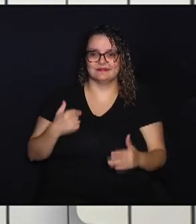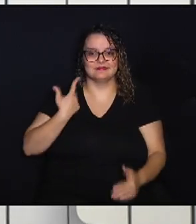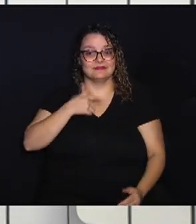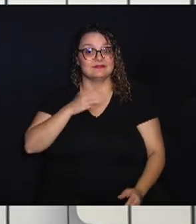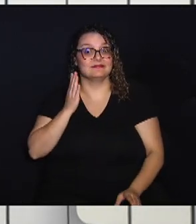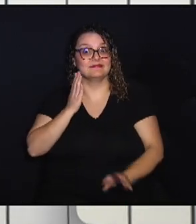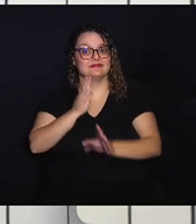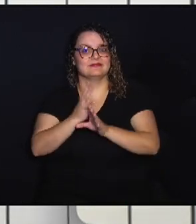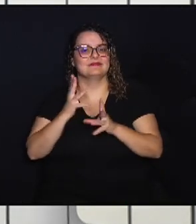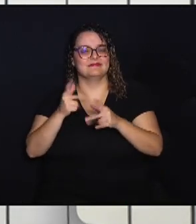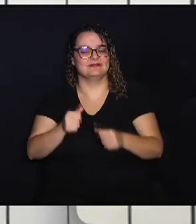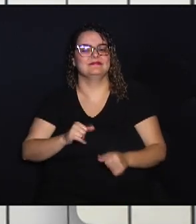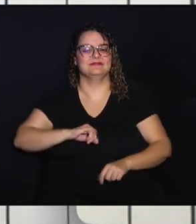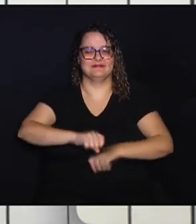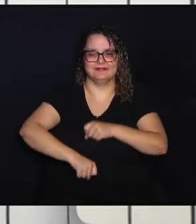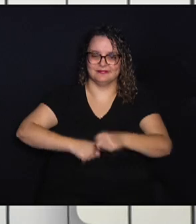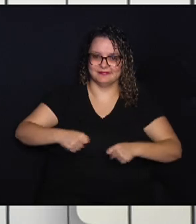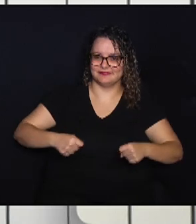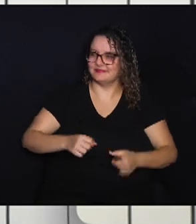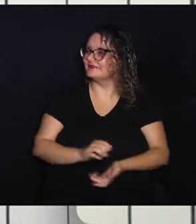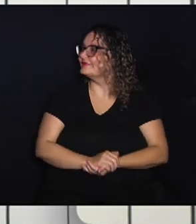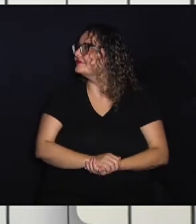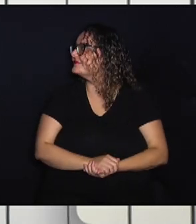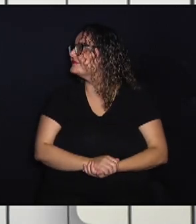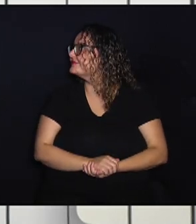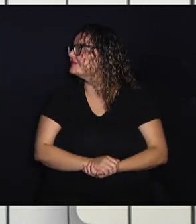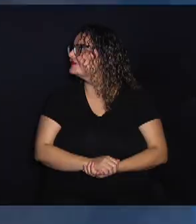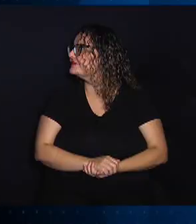descobrir tudo sobre o judô.